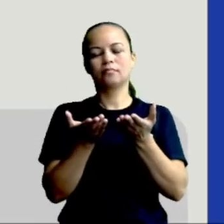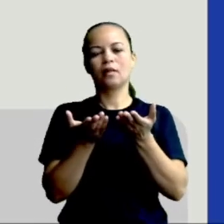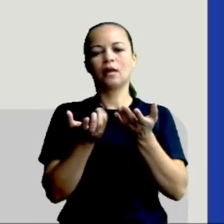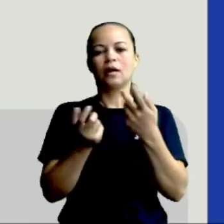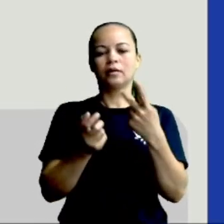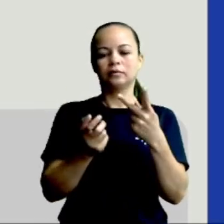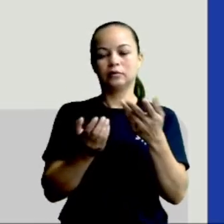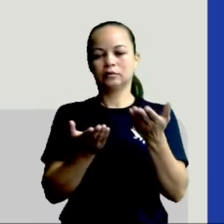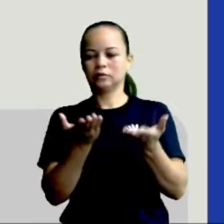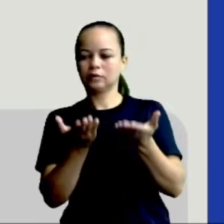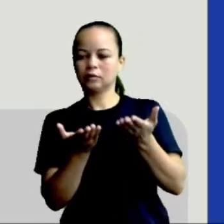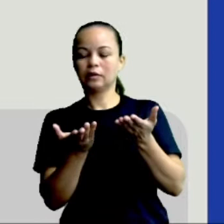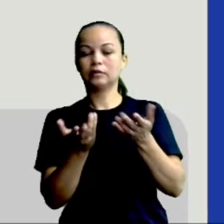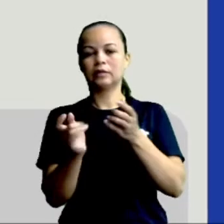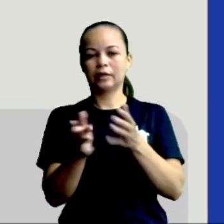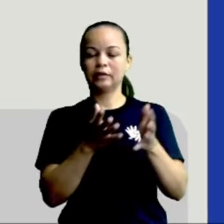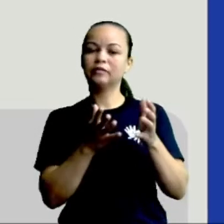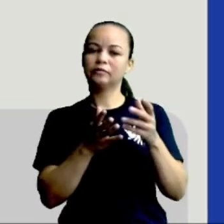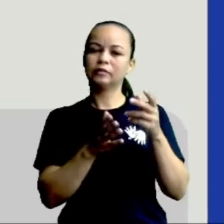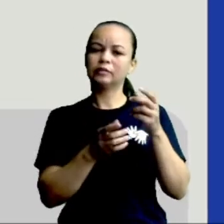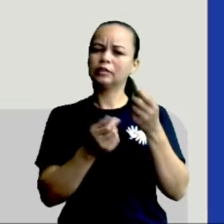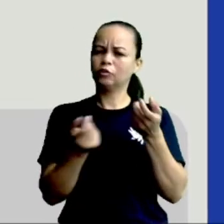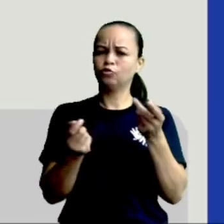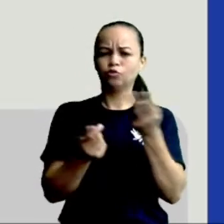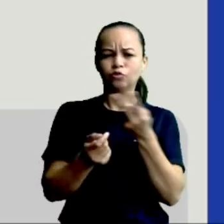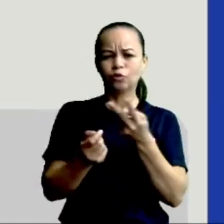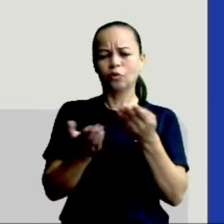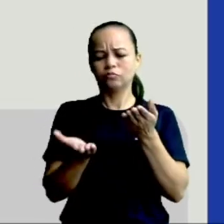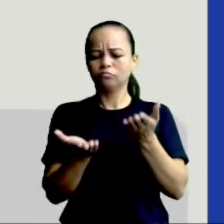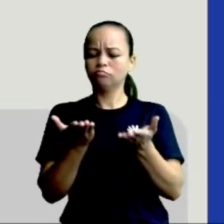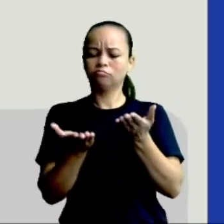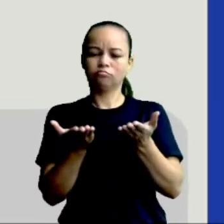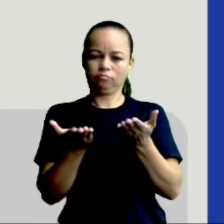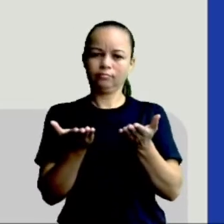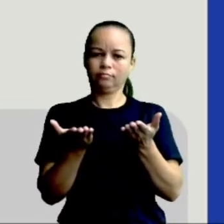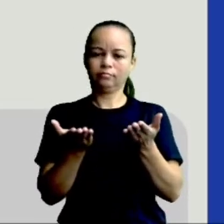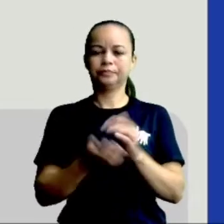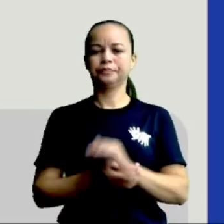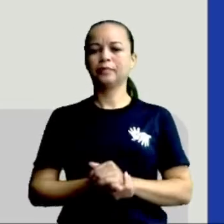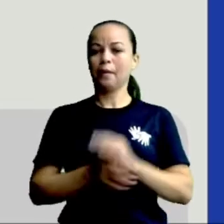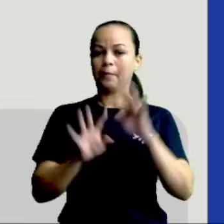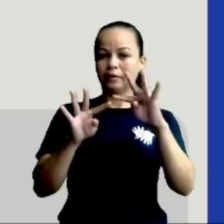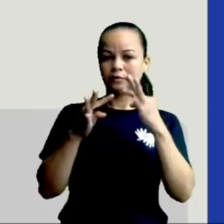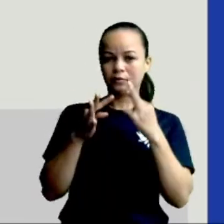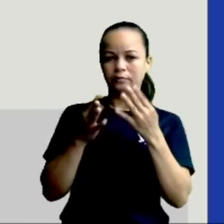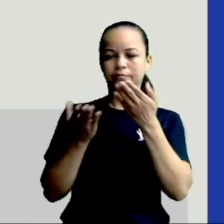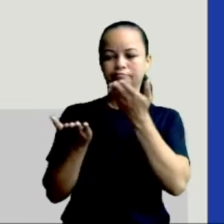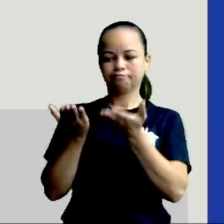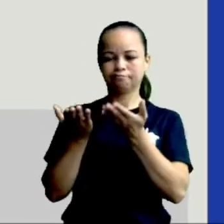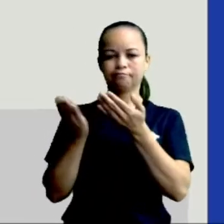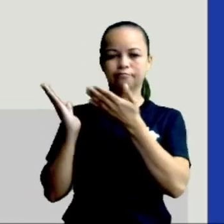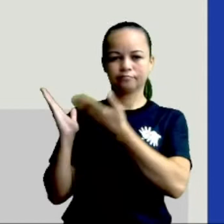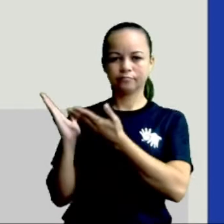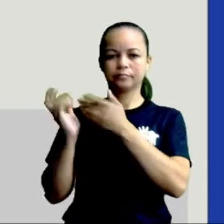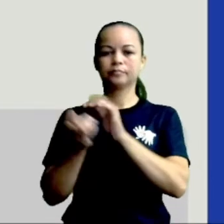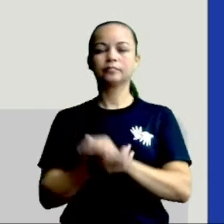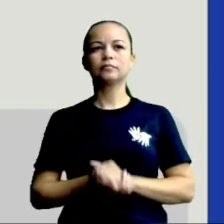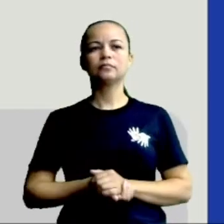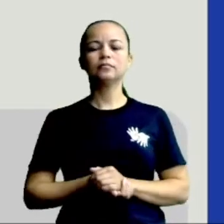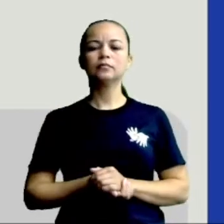possui pesos equivalentes que a equilíbrio então presta atenção aí essa balança e podemos a